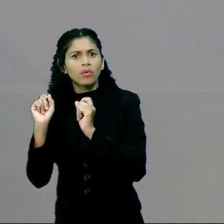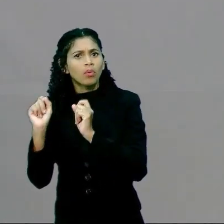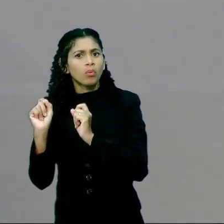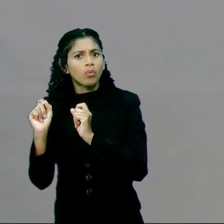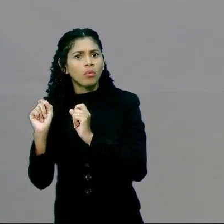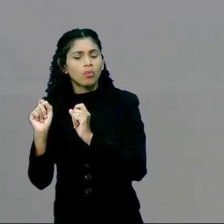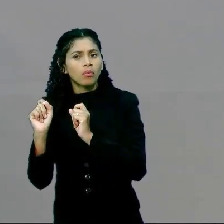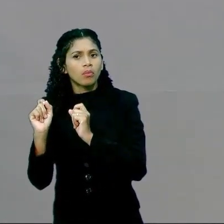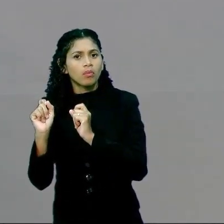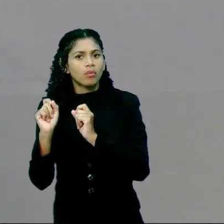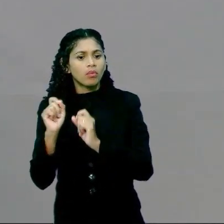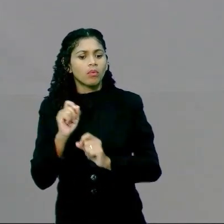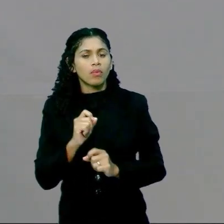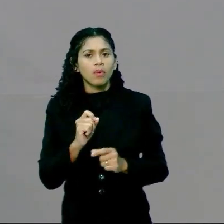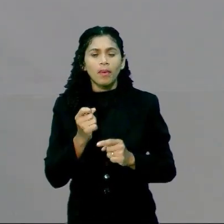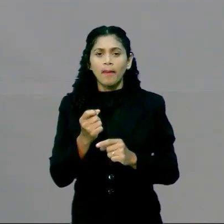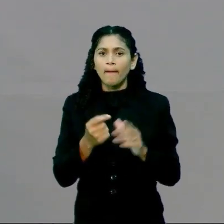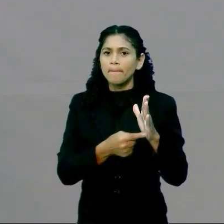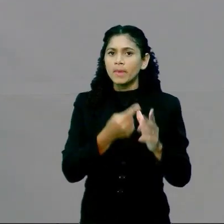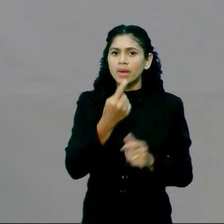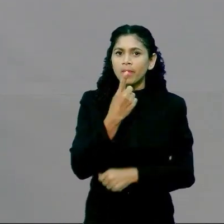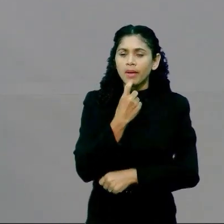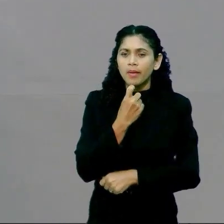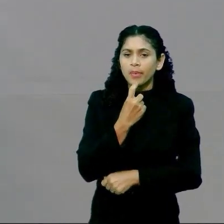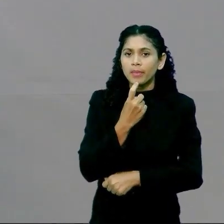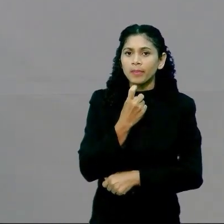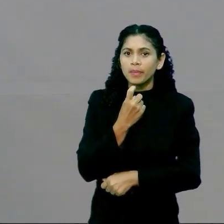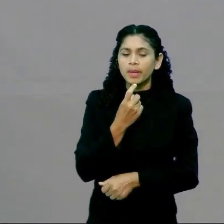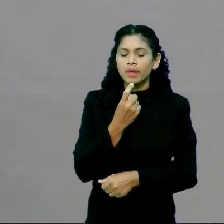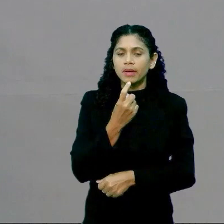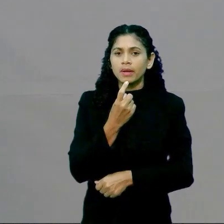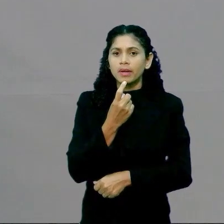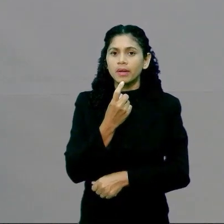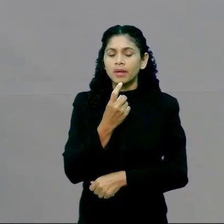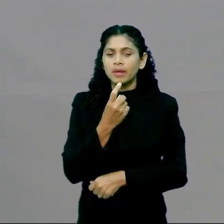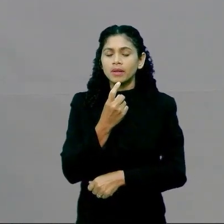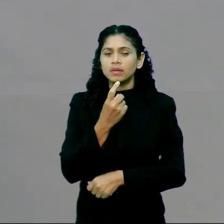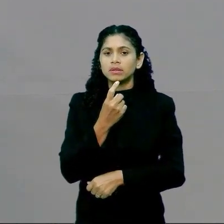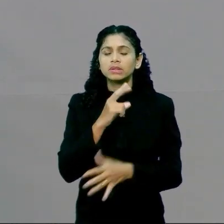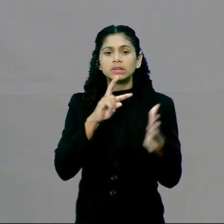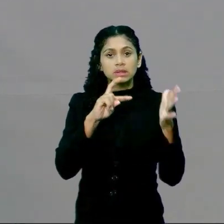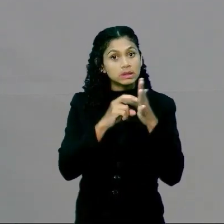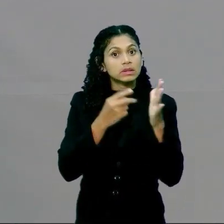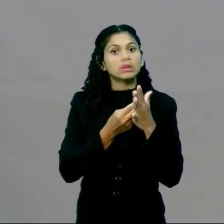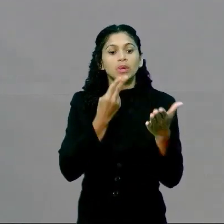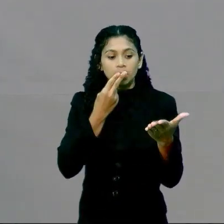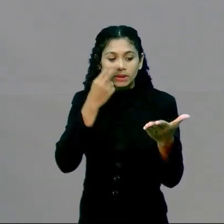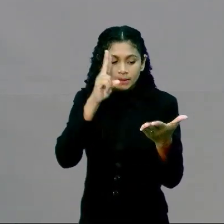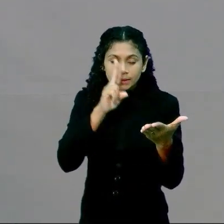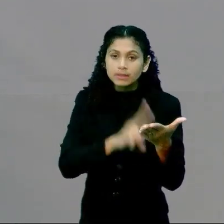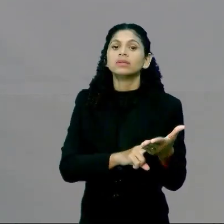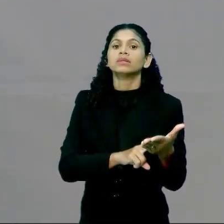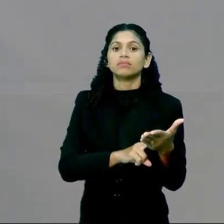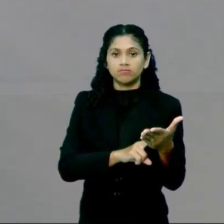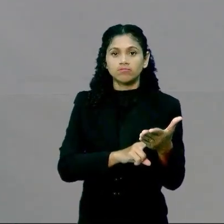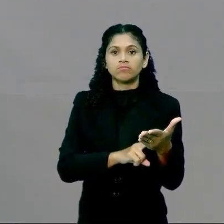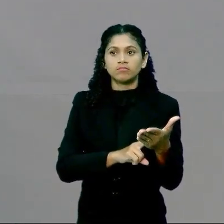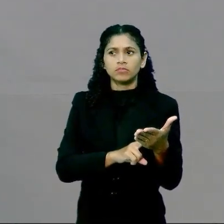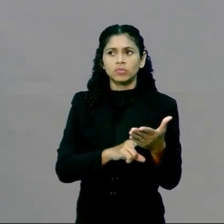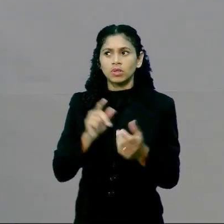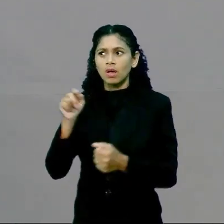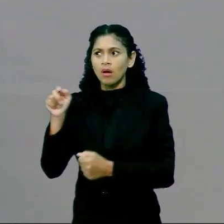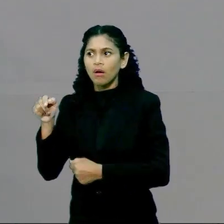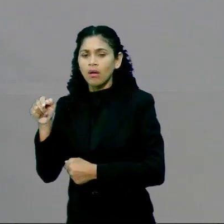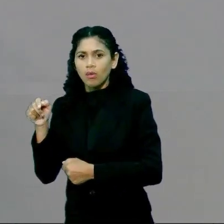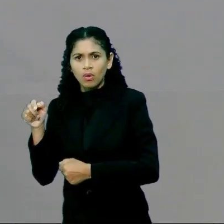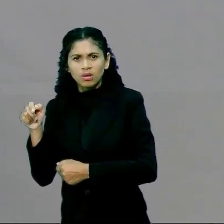Se elas significassem a mesma coisa, ia parecer meio que repetitivo o que eu estava dizendo. Eu ia ser redundante, isso é um vício de